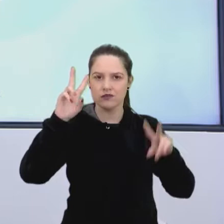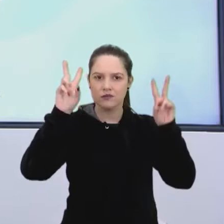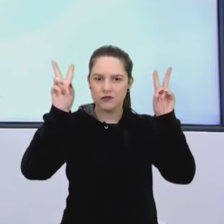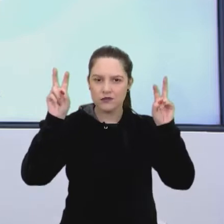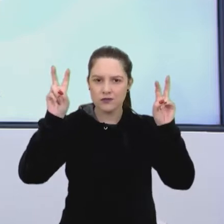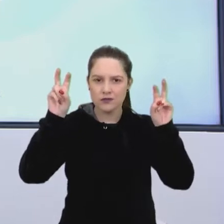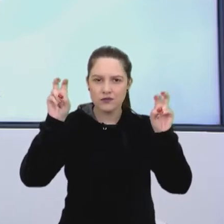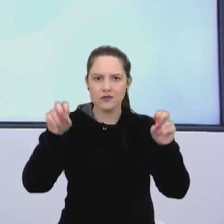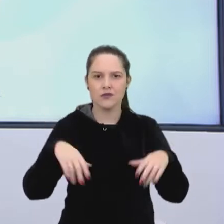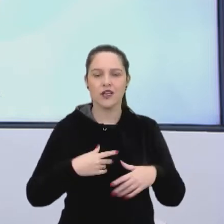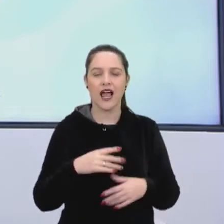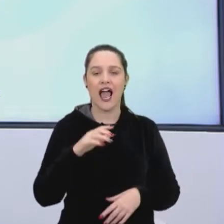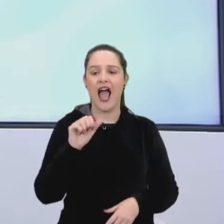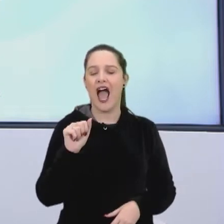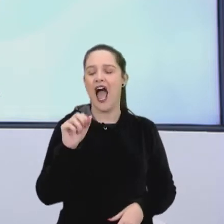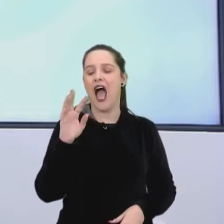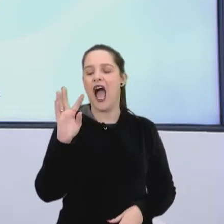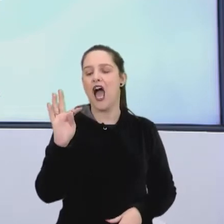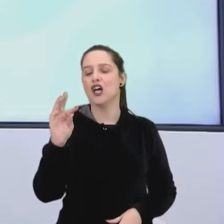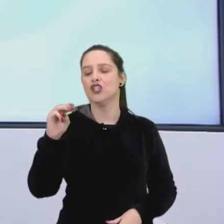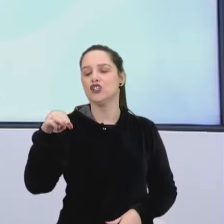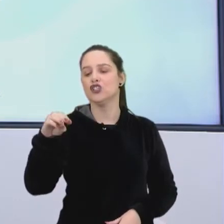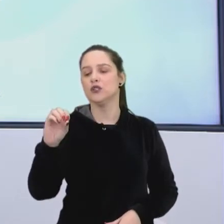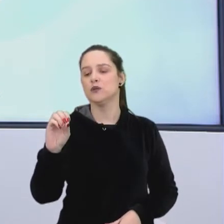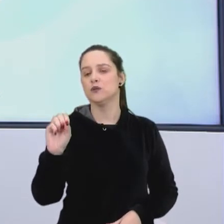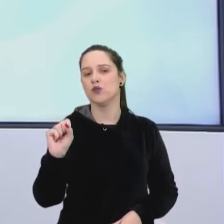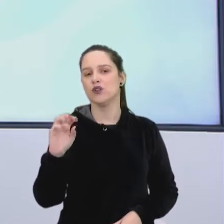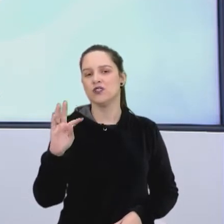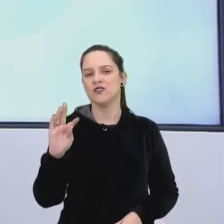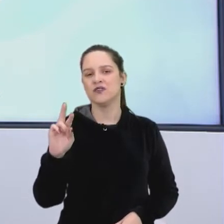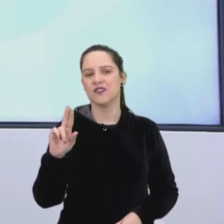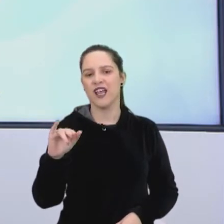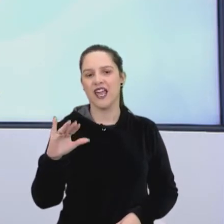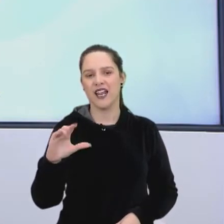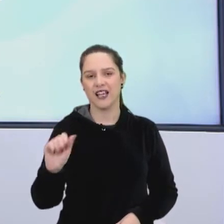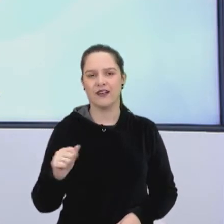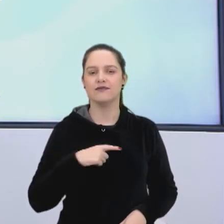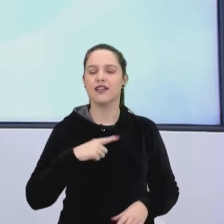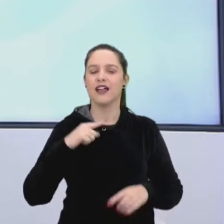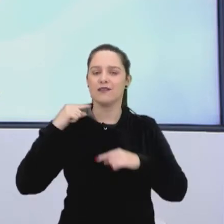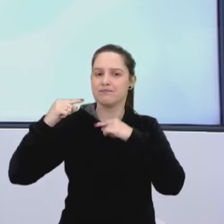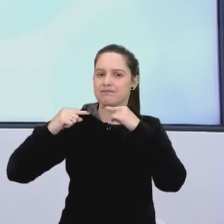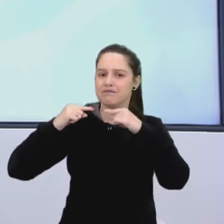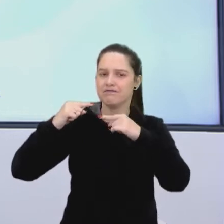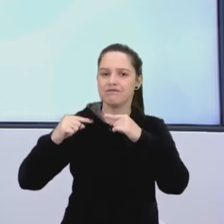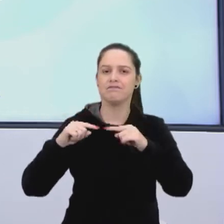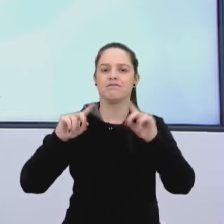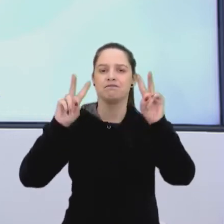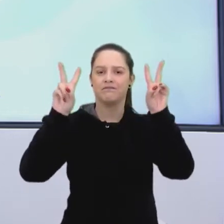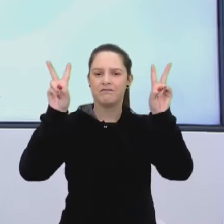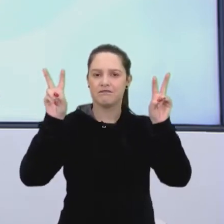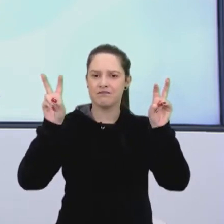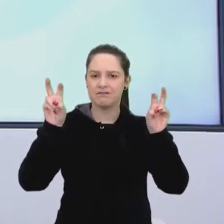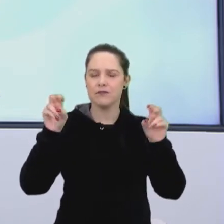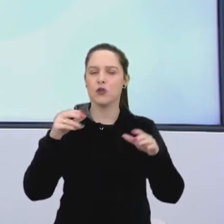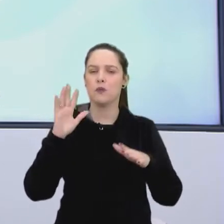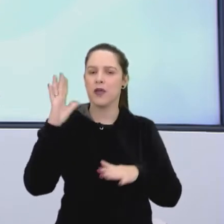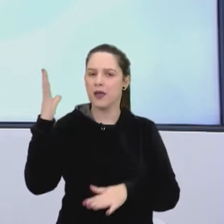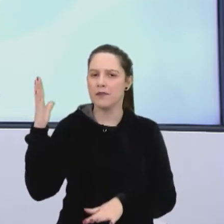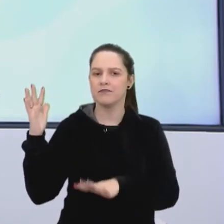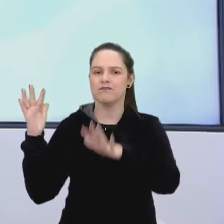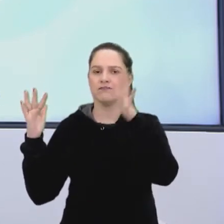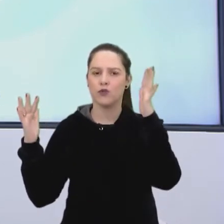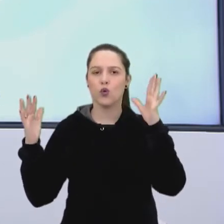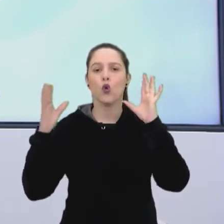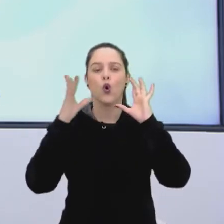poluição atmosférica. Não havia um âmbito de discussão mais generalizado aí na questão do meio ambiente, né, num